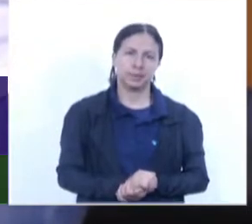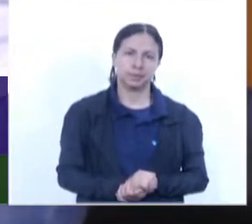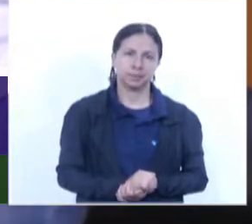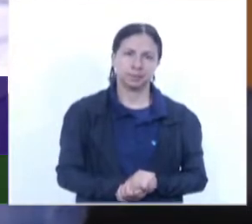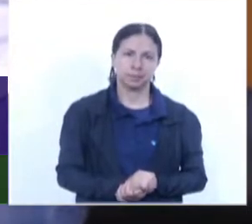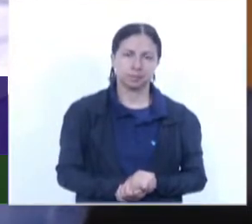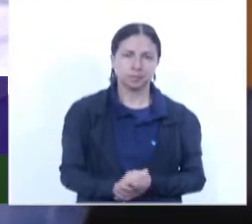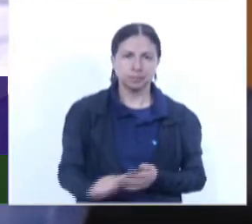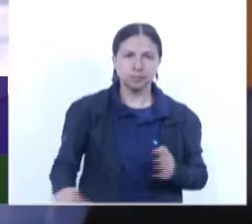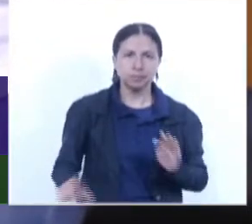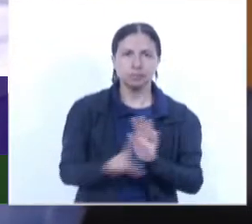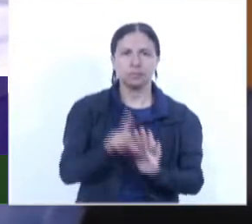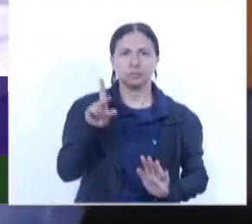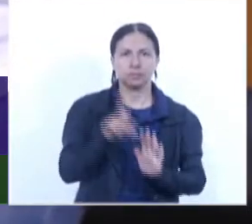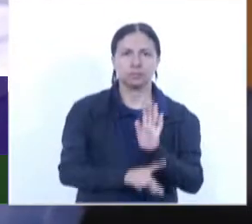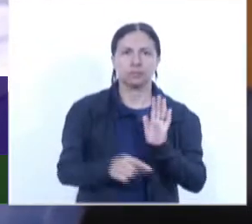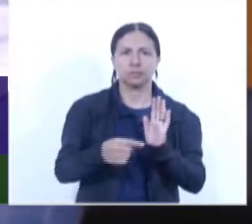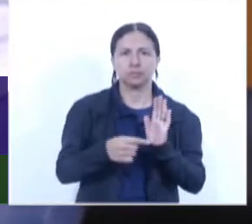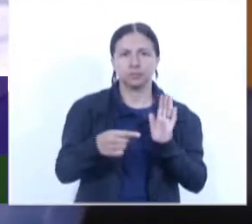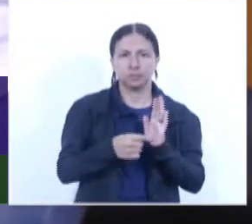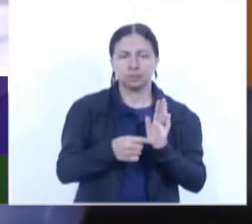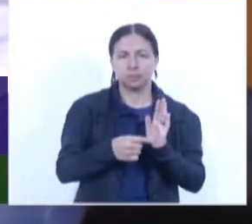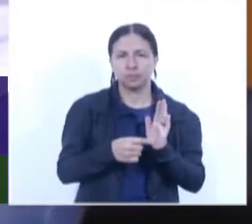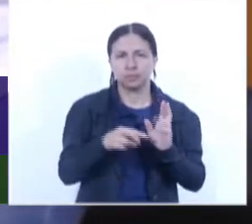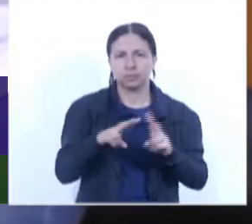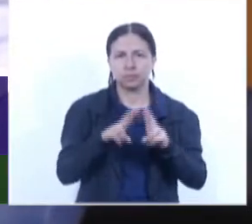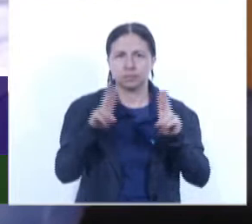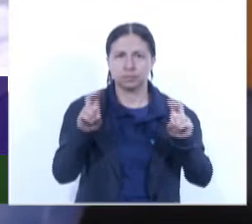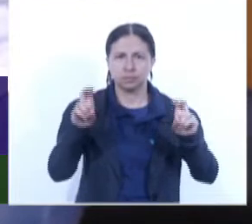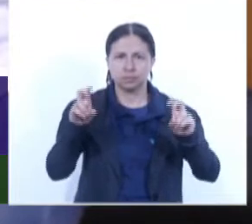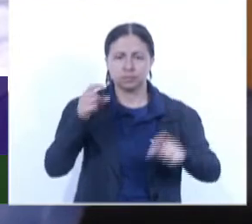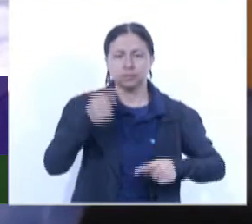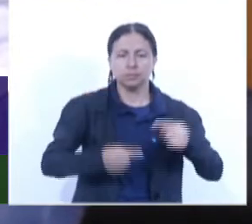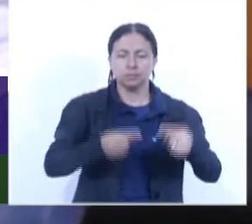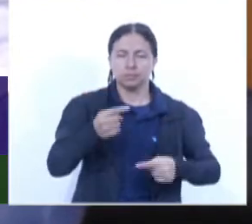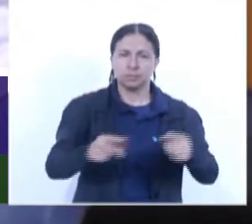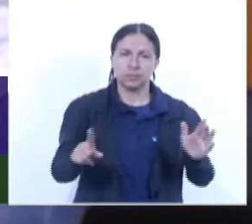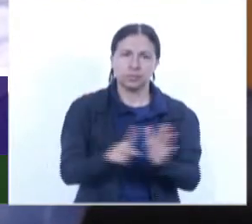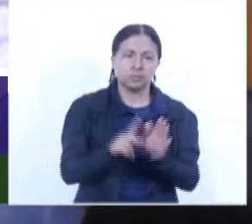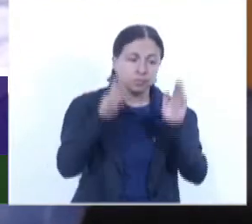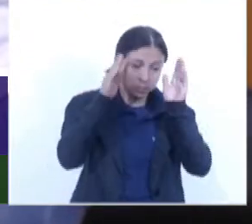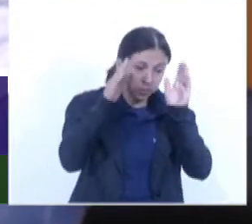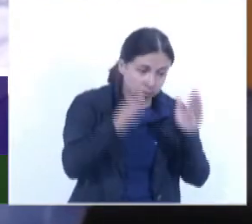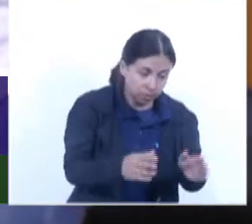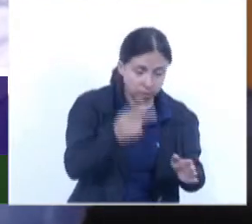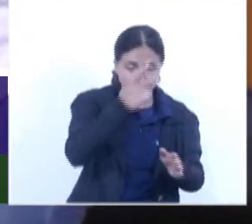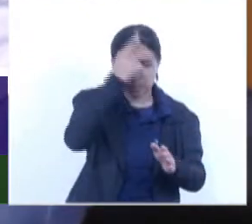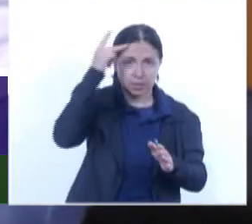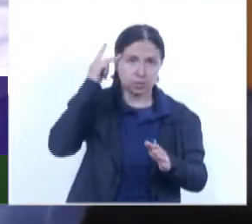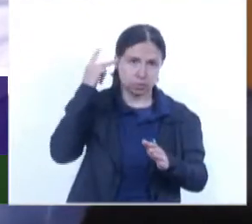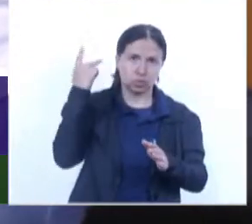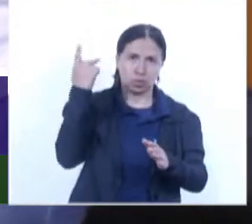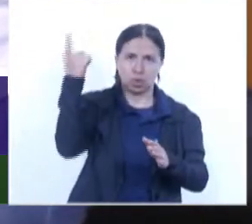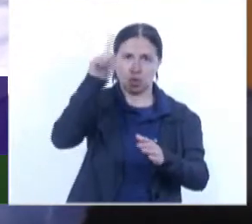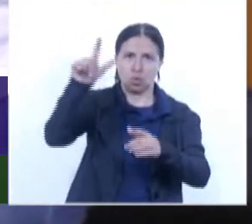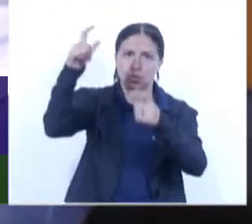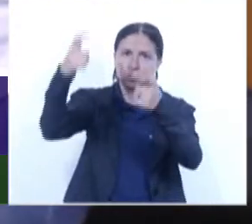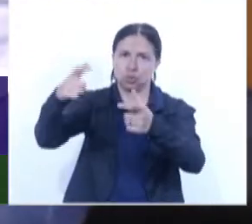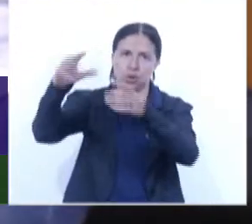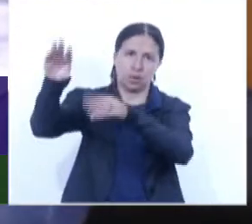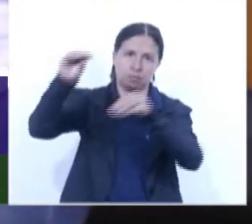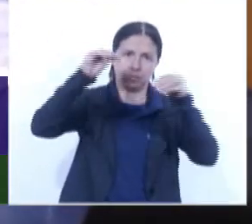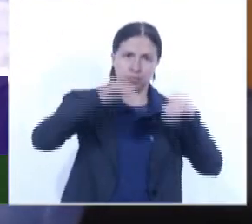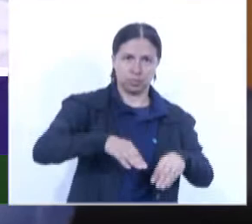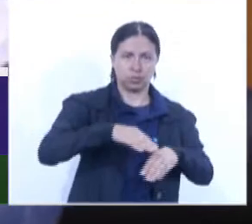projeto de lei ordinária que institui a política Municipal para a população Imigrante dispõe sobre o plano Municipal de